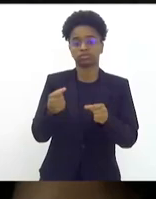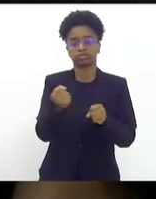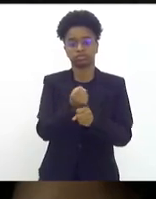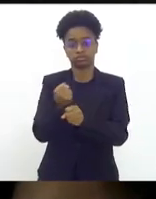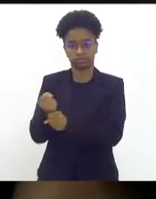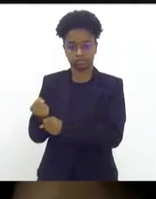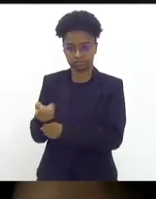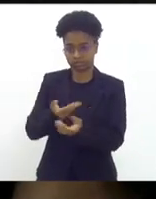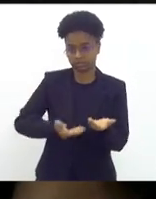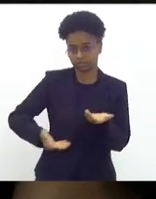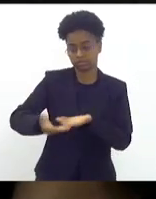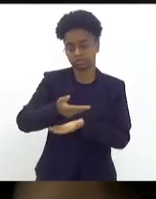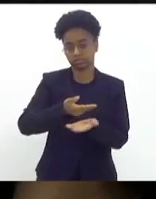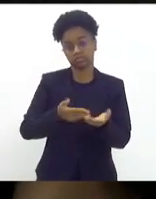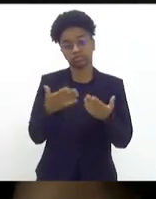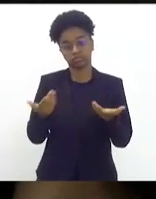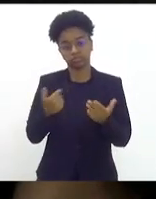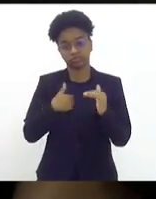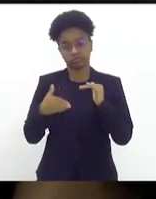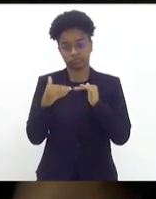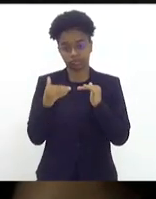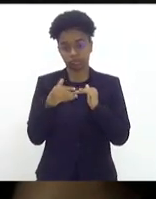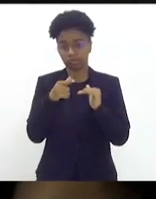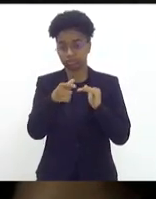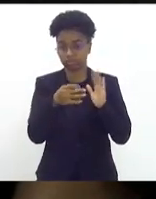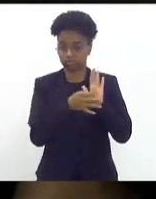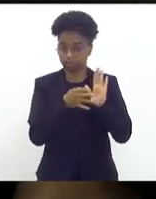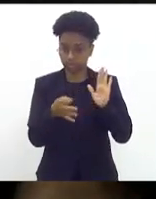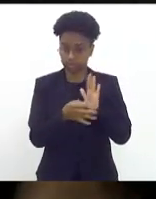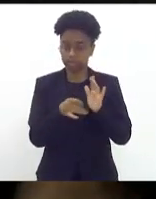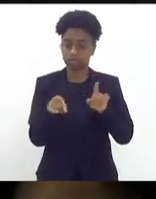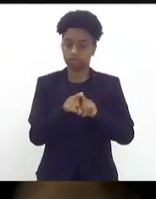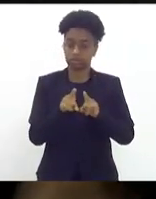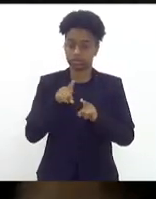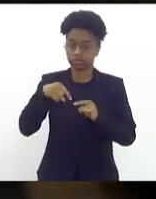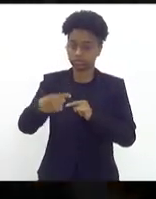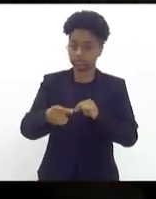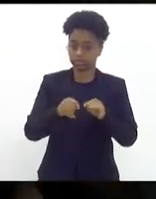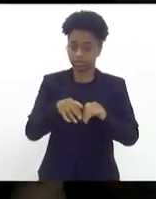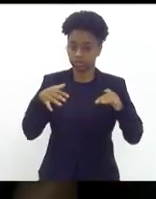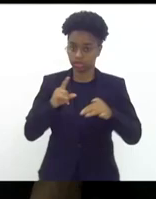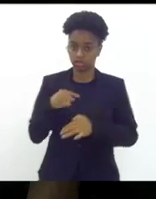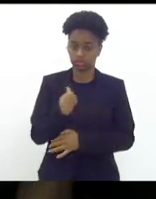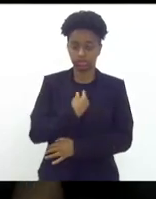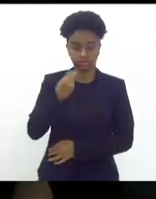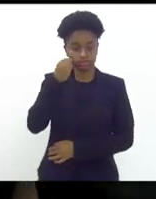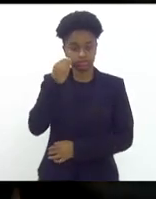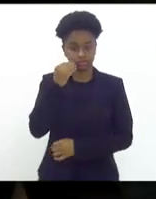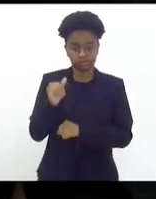Então, estou concordando com o seu parecer, e em plenário a gente vai tentar contornar